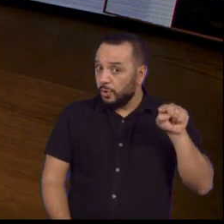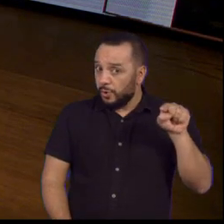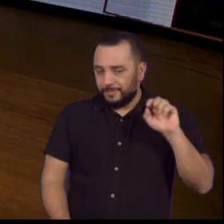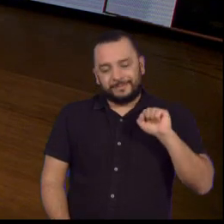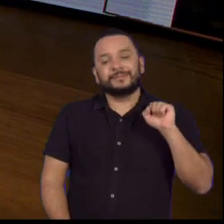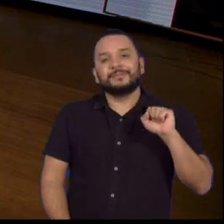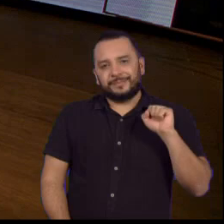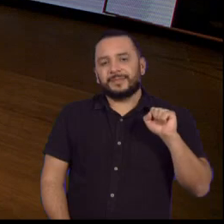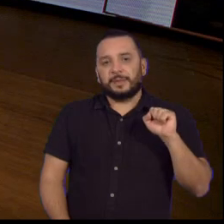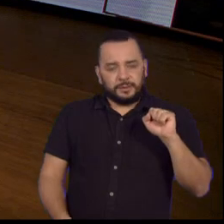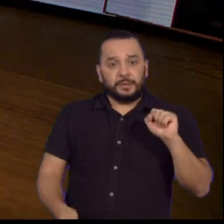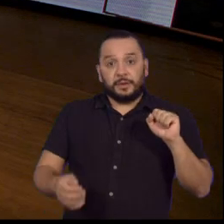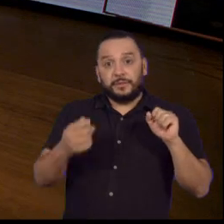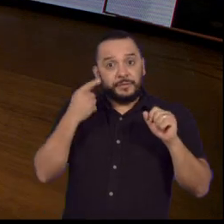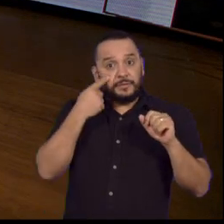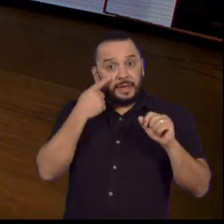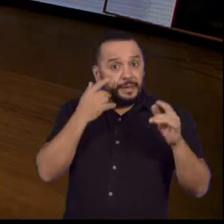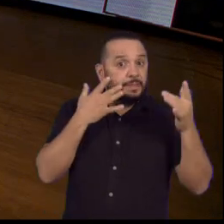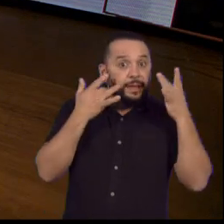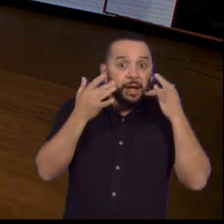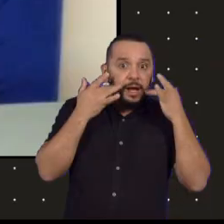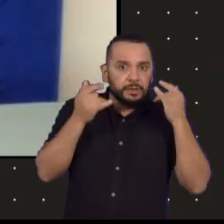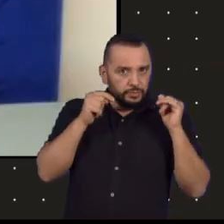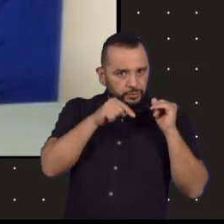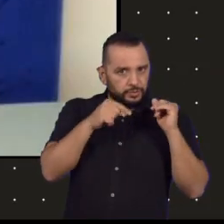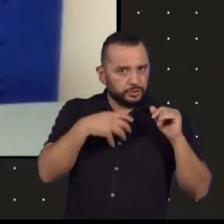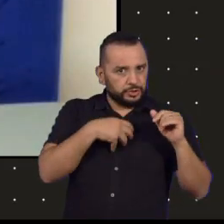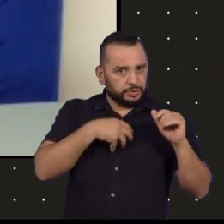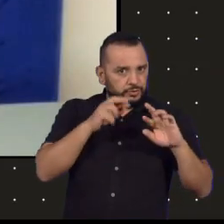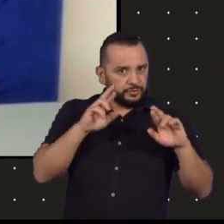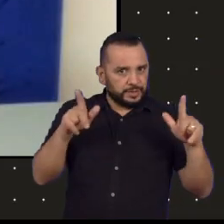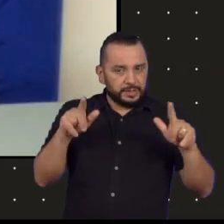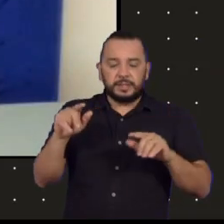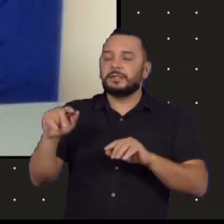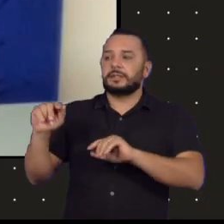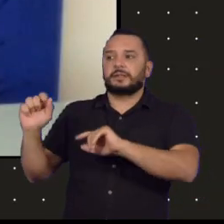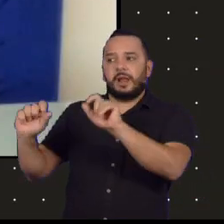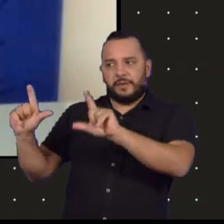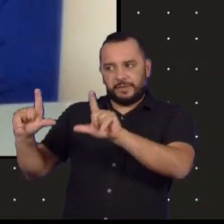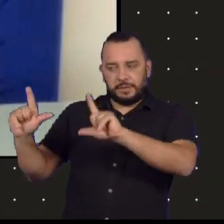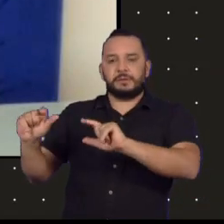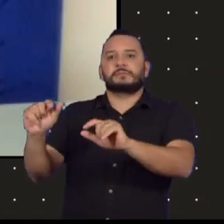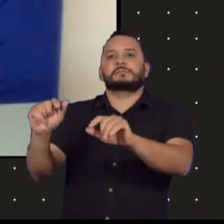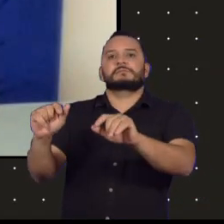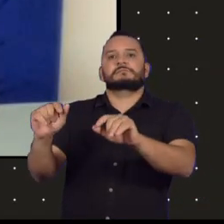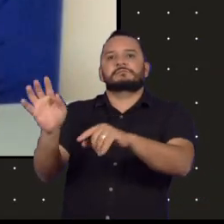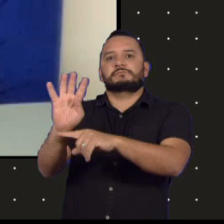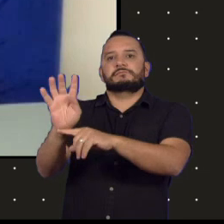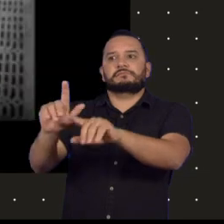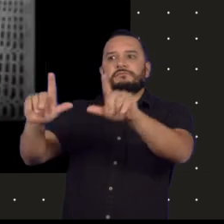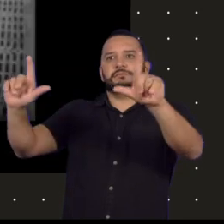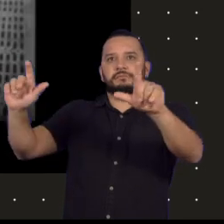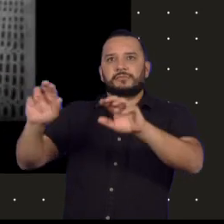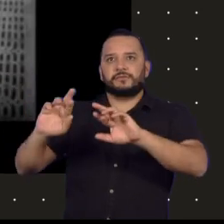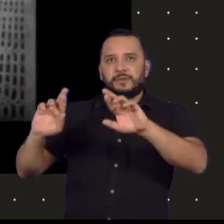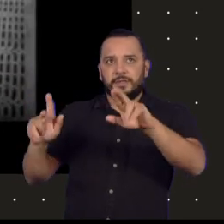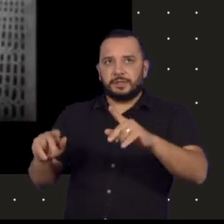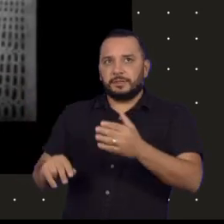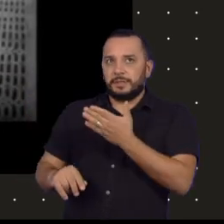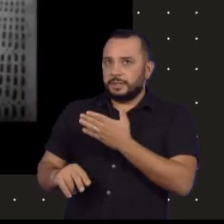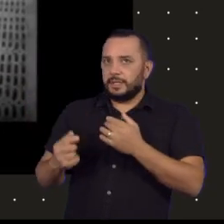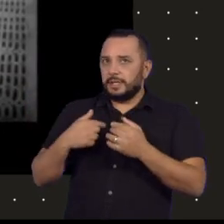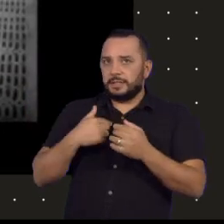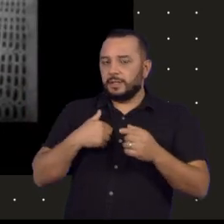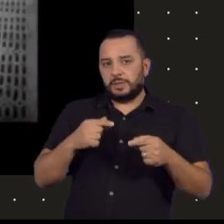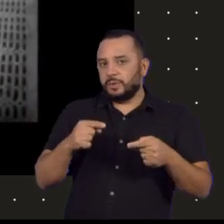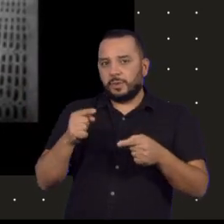coisa que no cinema e no, na televisão não tem tanto. A figura... O Jô não tem nada a ver com a figura do Fernando Pessoa, né?